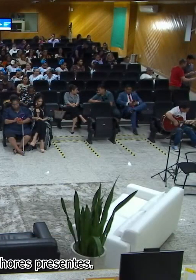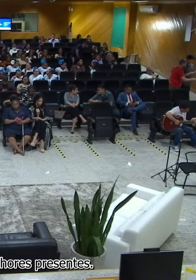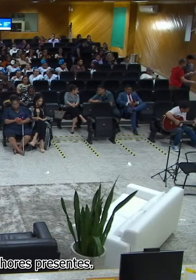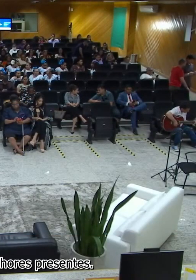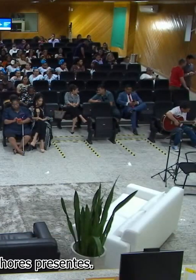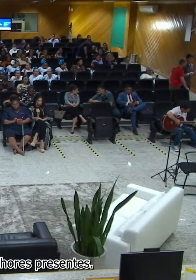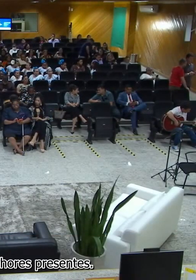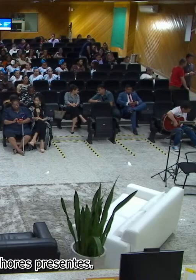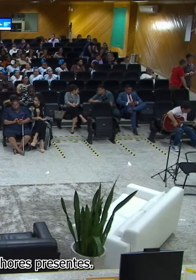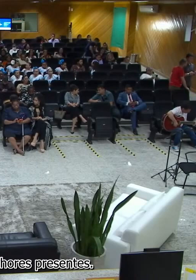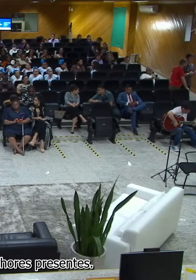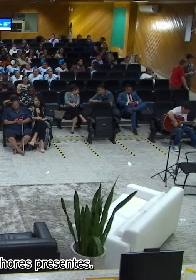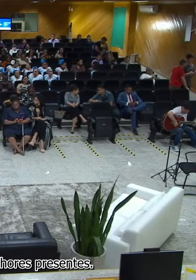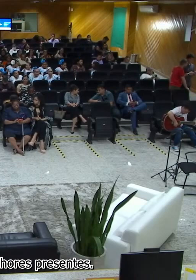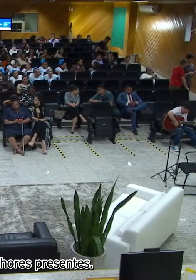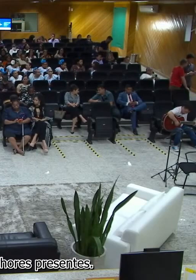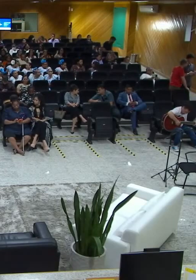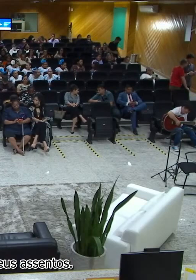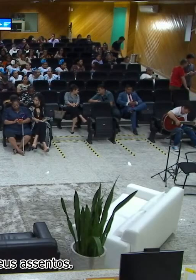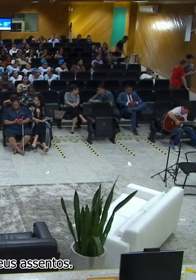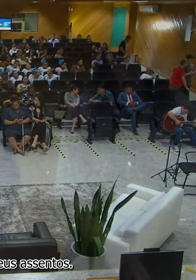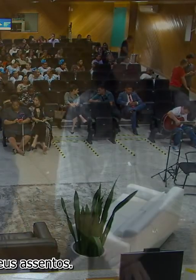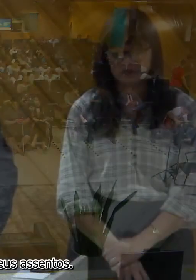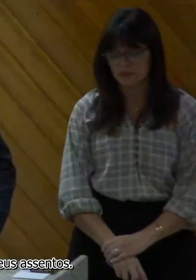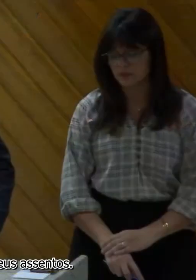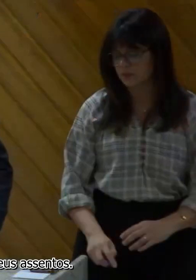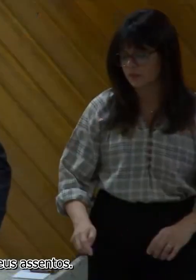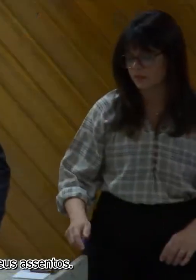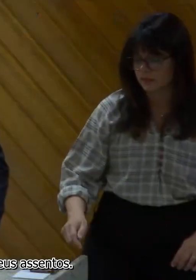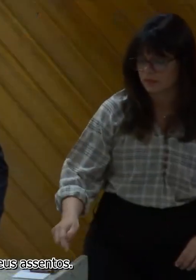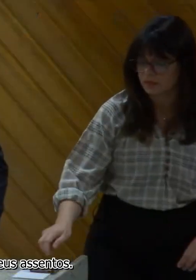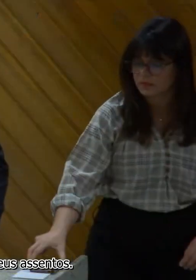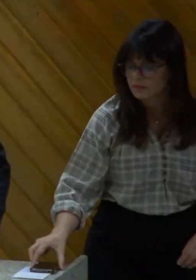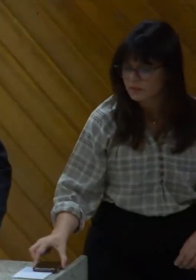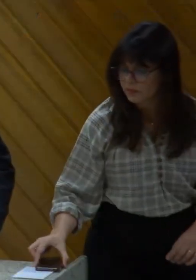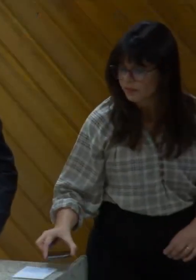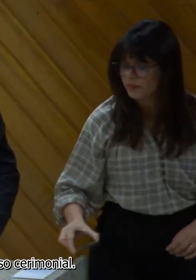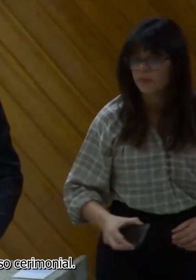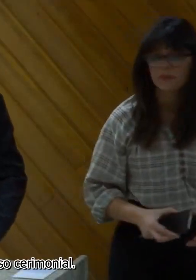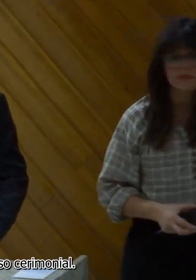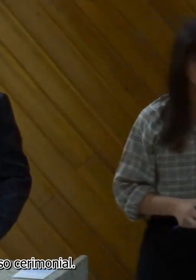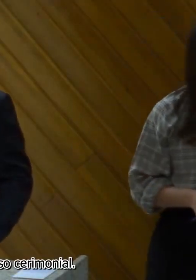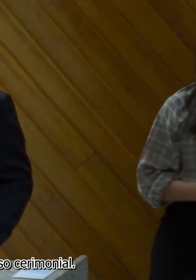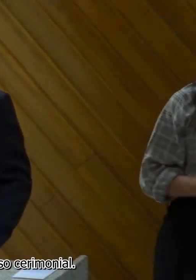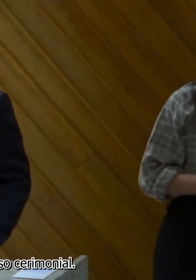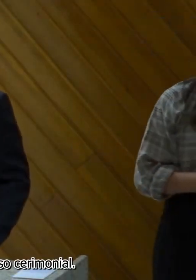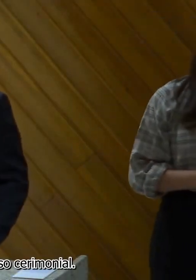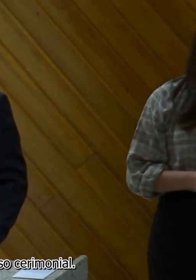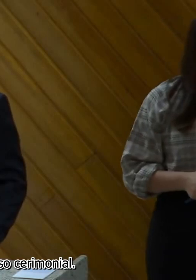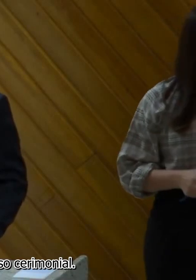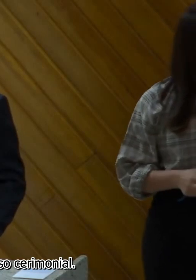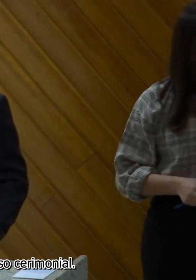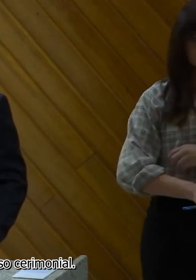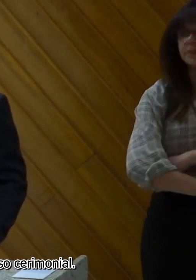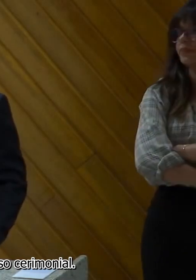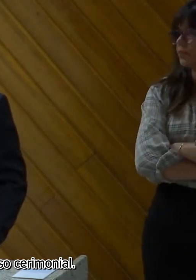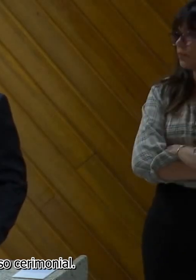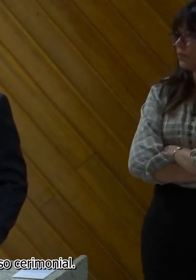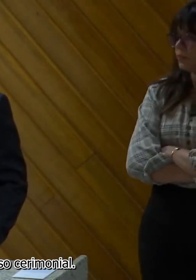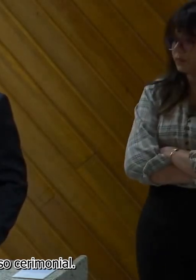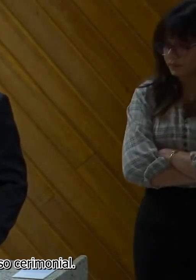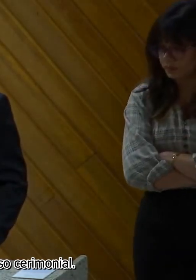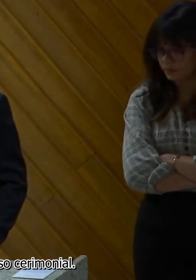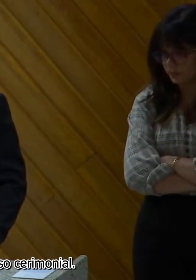Boa tarde, senhoras, boa tarde, senhores presentes. Pedimos a todos que tomem seus assentos. Em instantes, iniciaremos